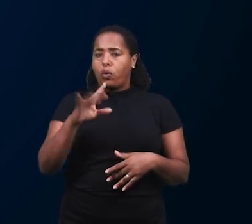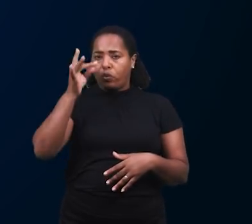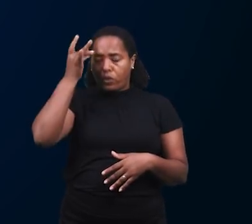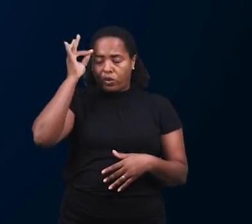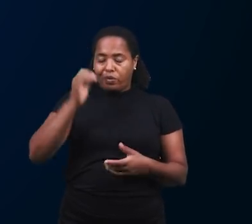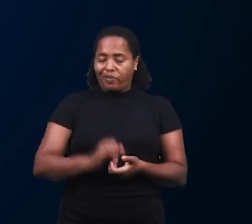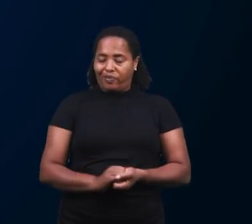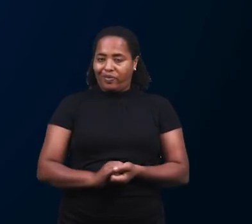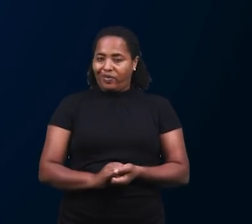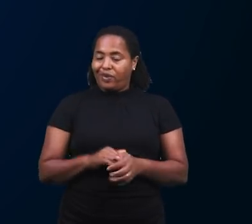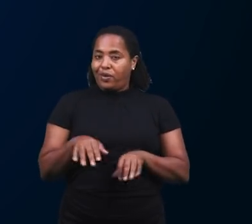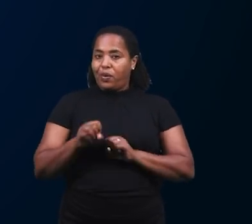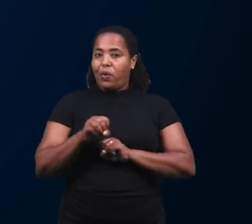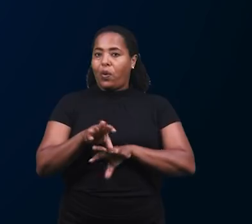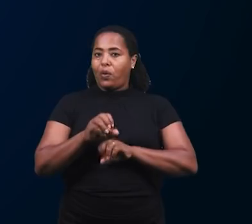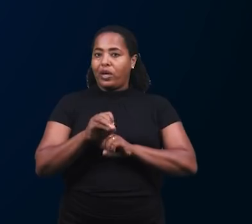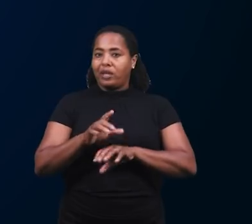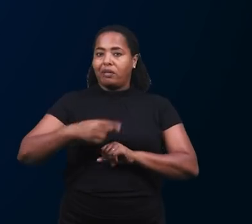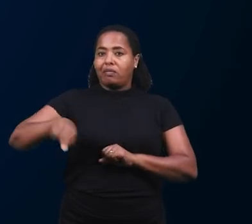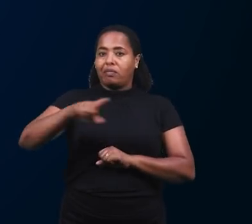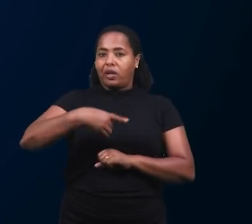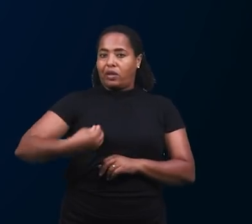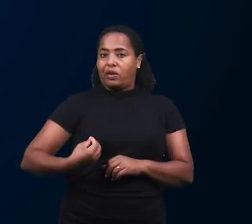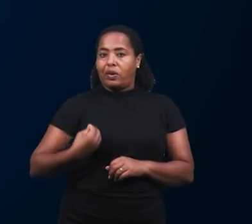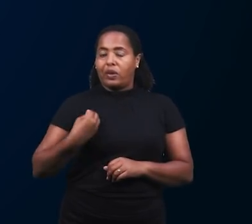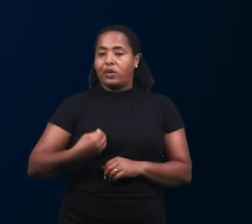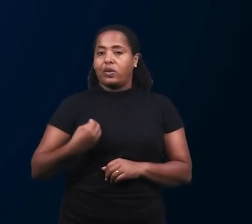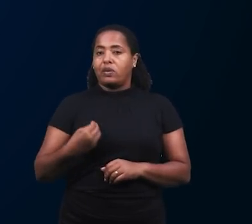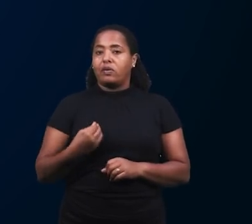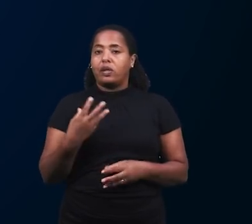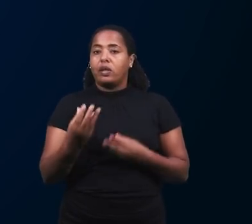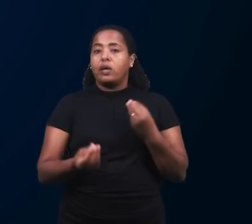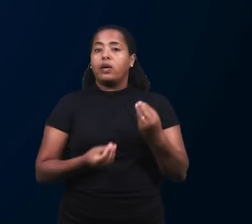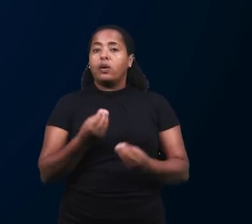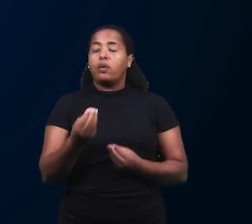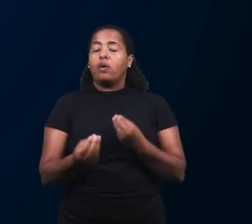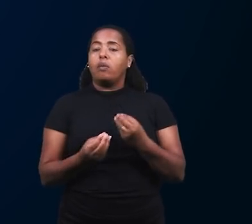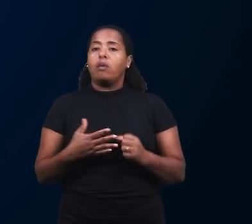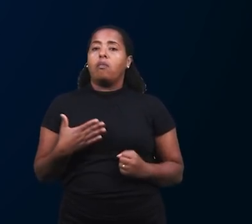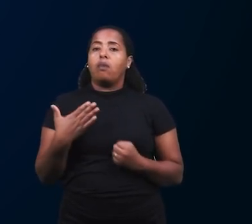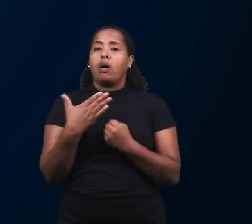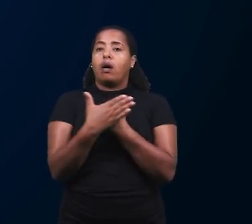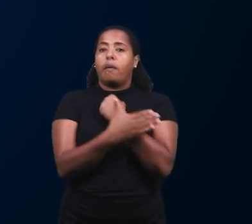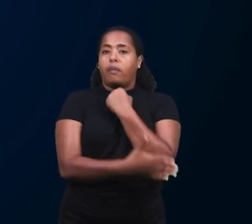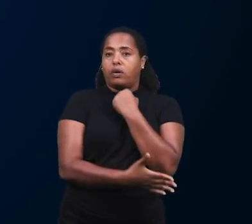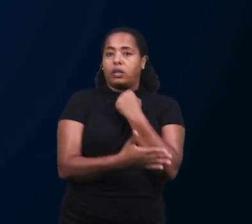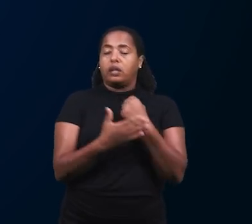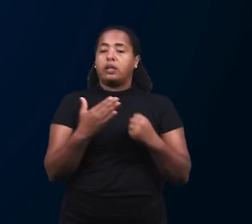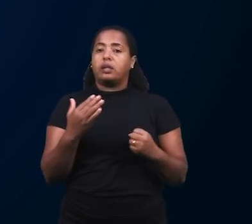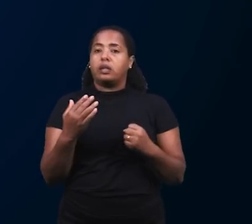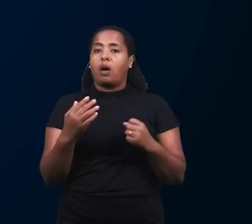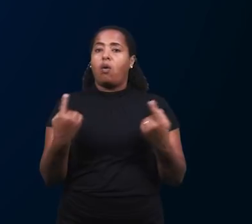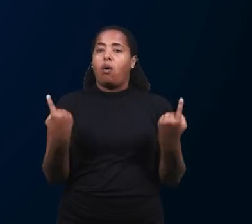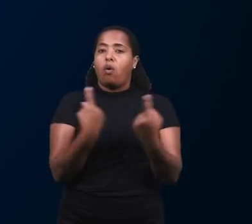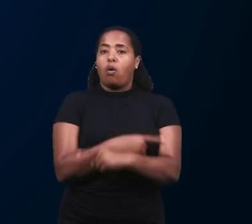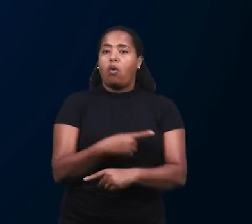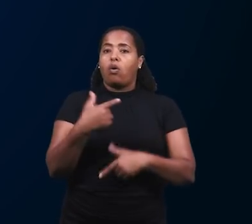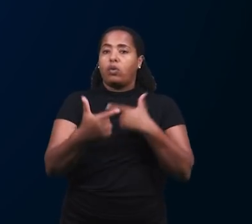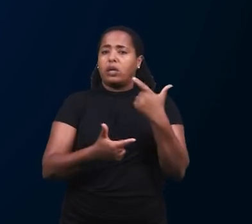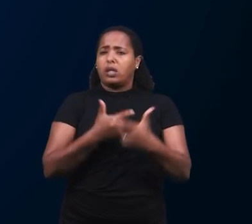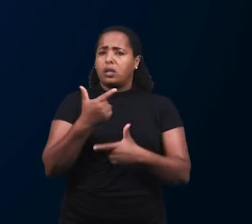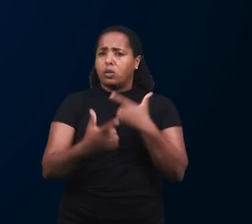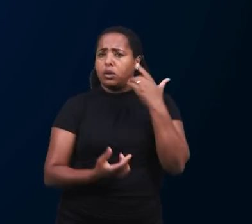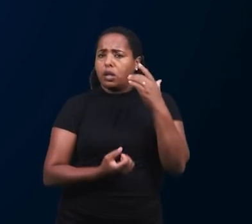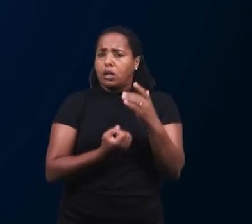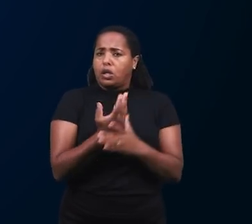só corpo em um só espírito. Esse ensino tem servido para nós como uma proteção